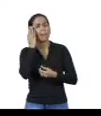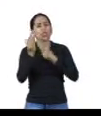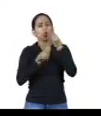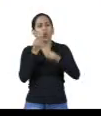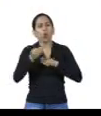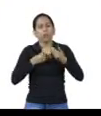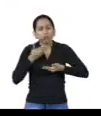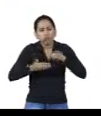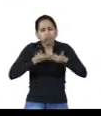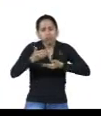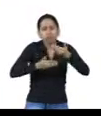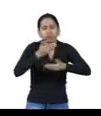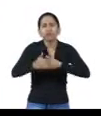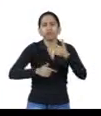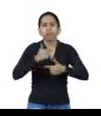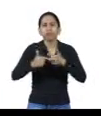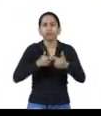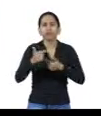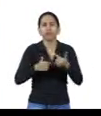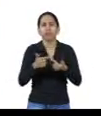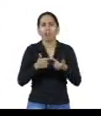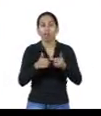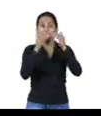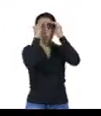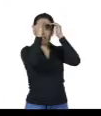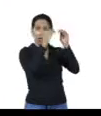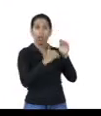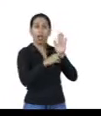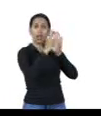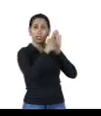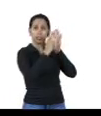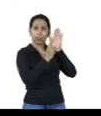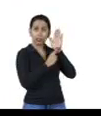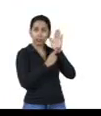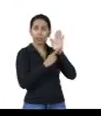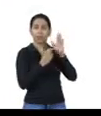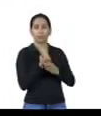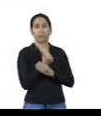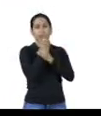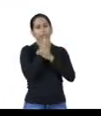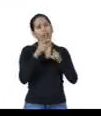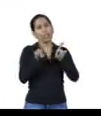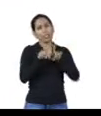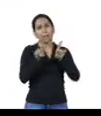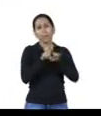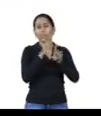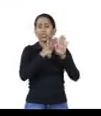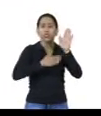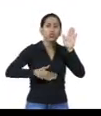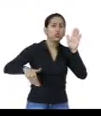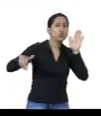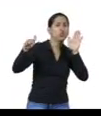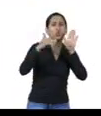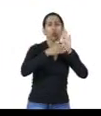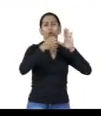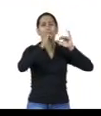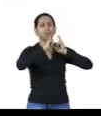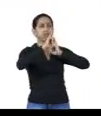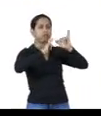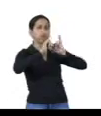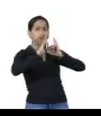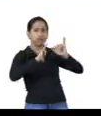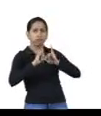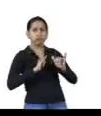de trabalho, de acordo com as normas de segurança e levando em conta todas as medidas e alternativas técnicas